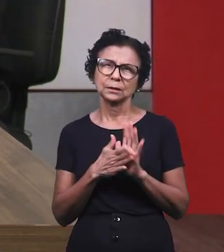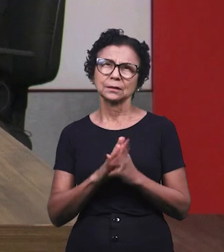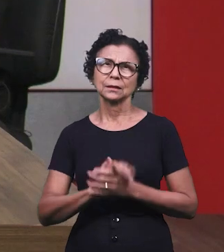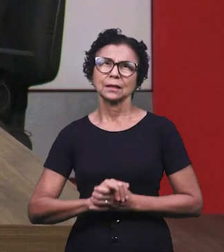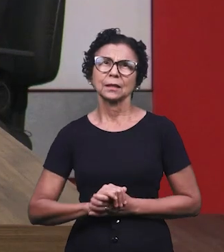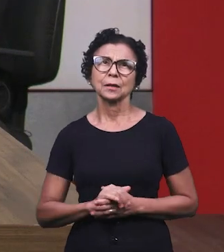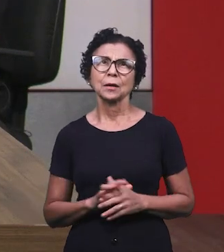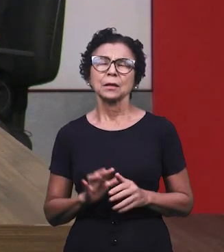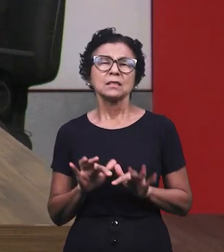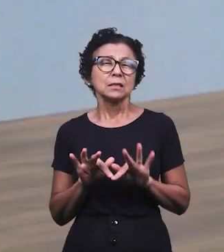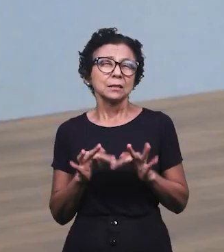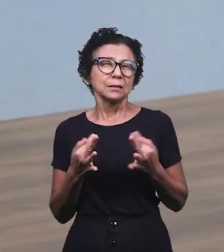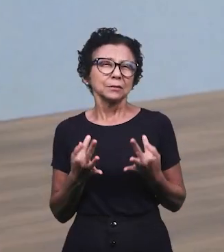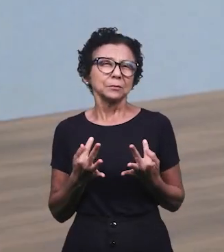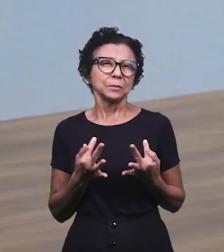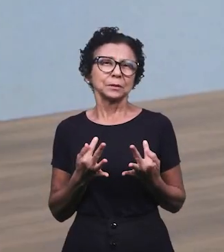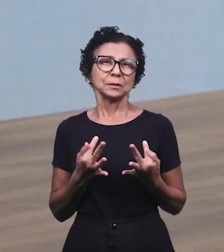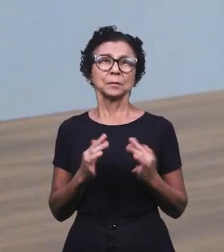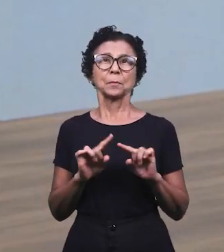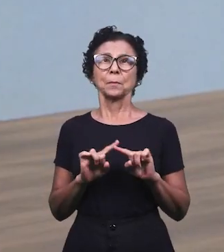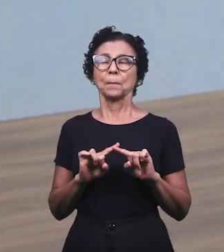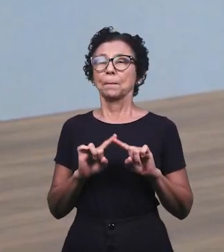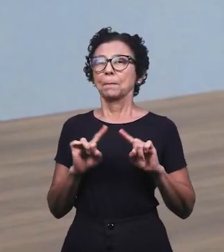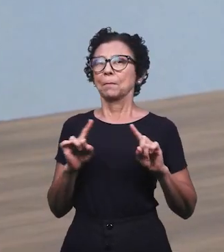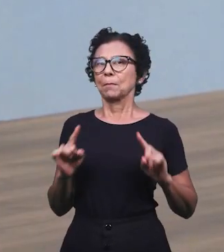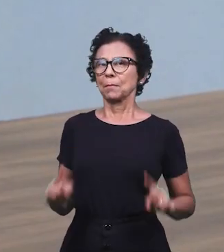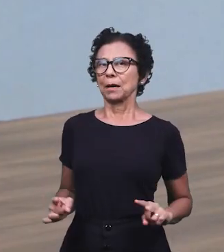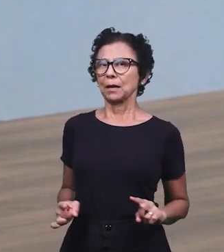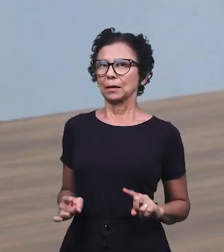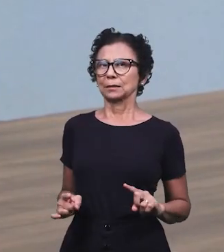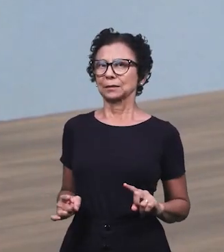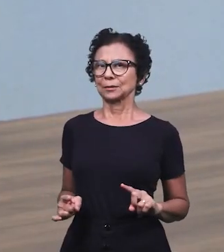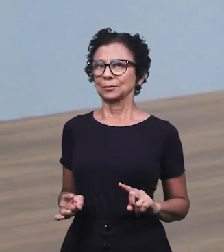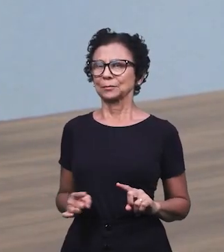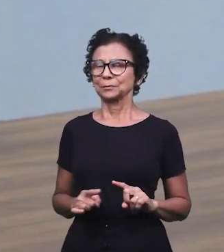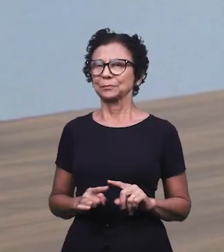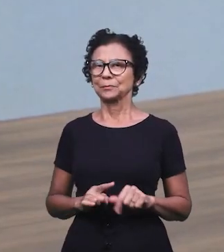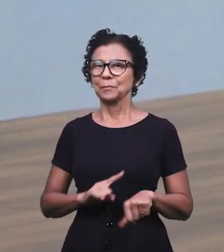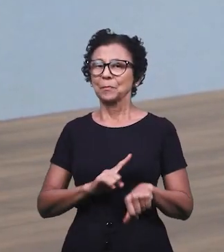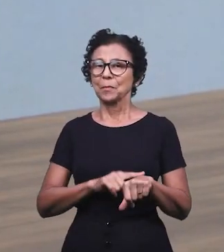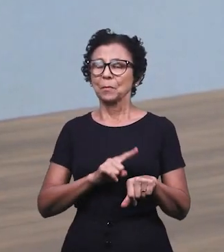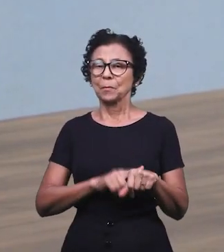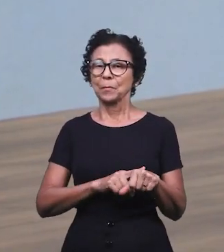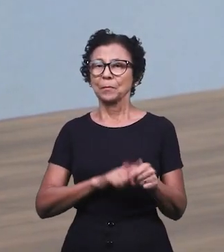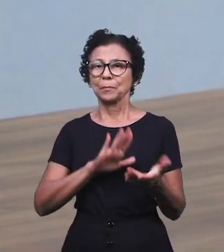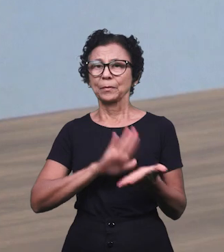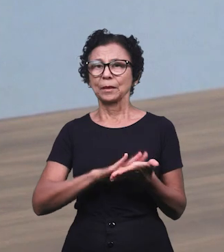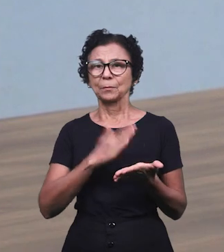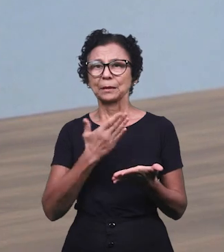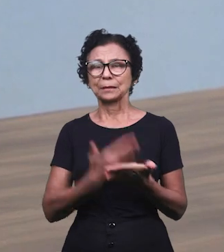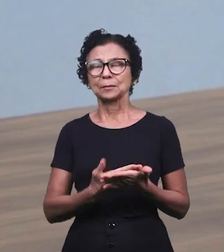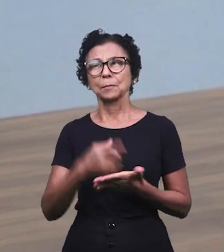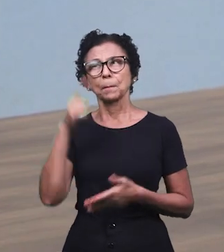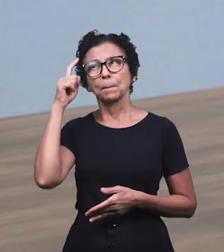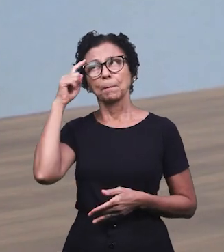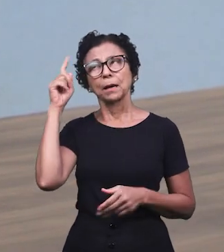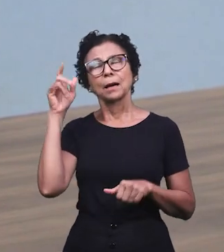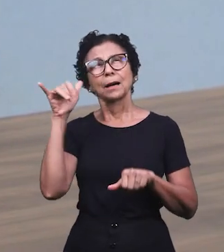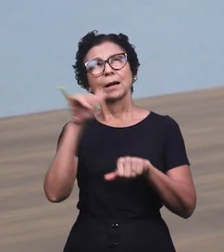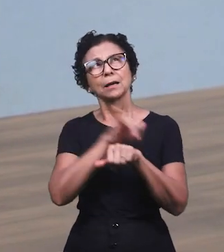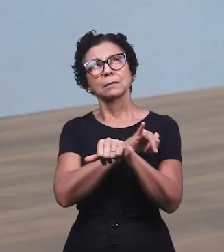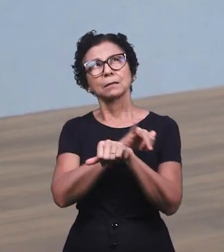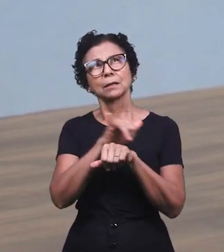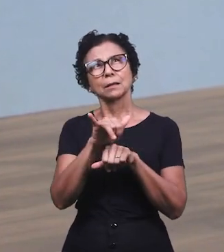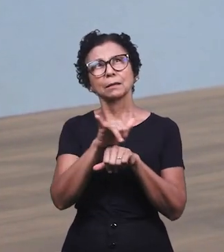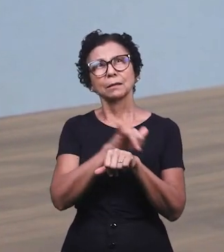né? Parecem bem simples, mas no momento de interpretar, a gente tem que pensar numa estratégia para